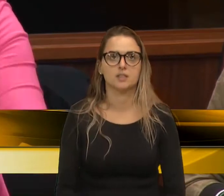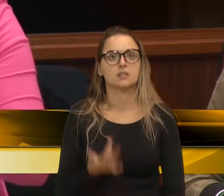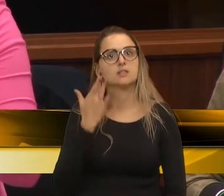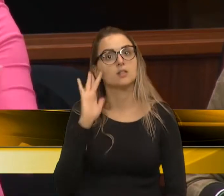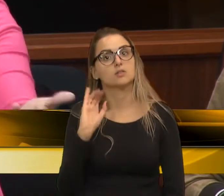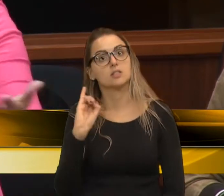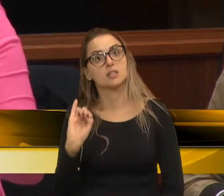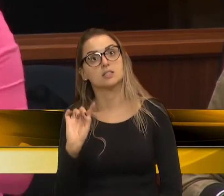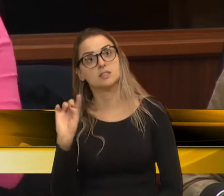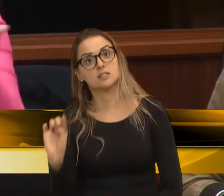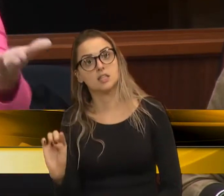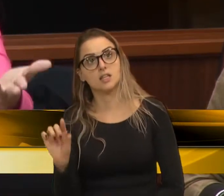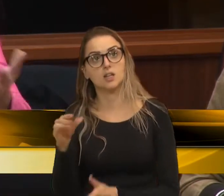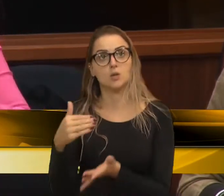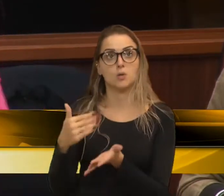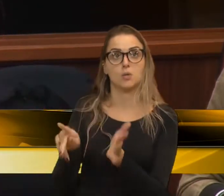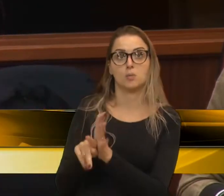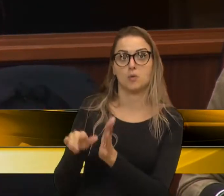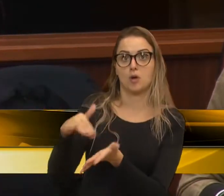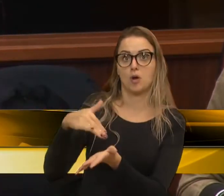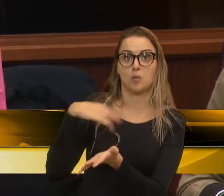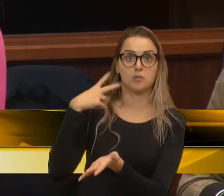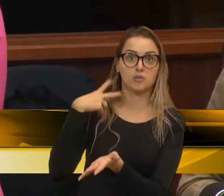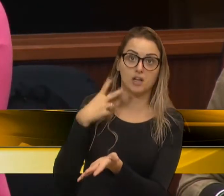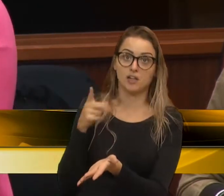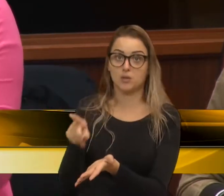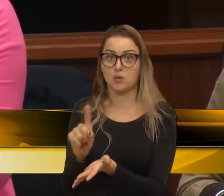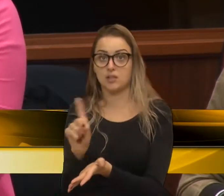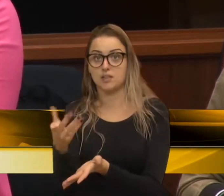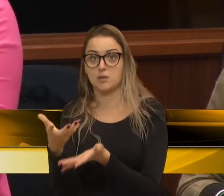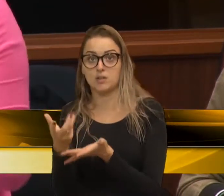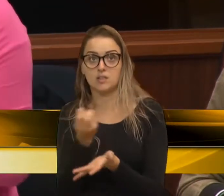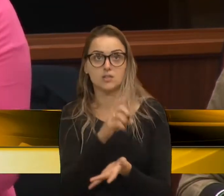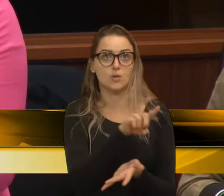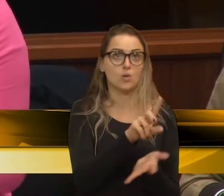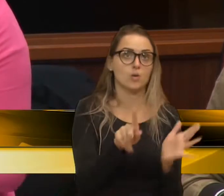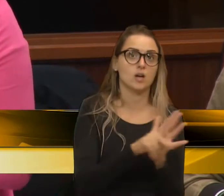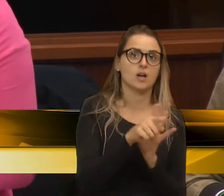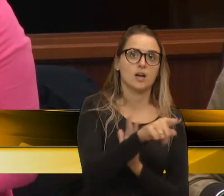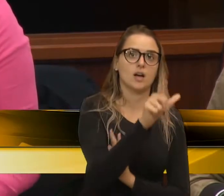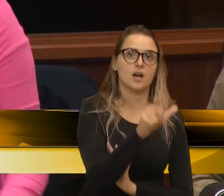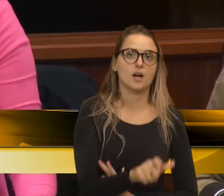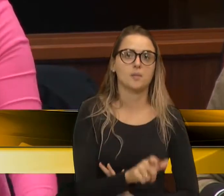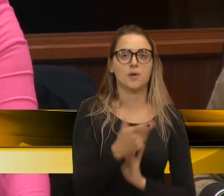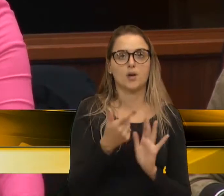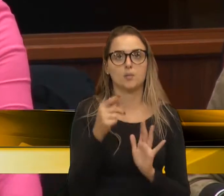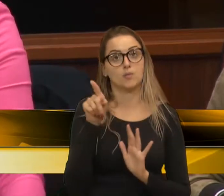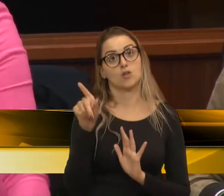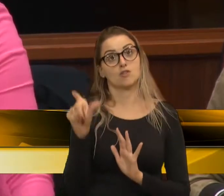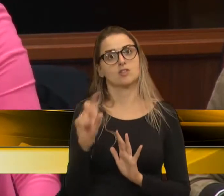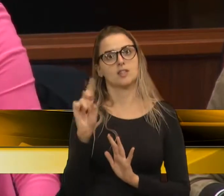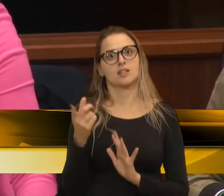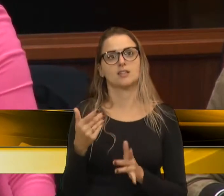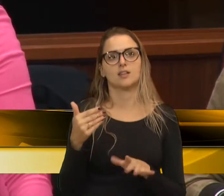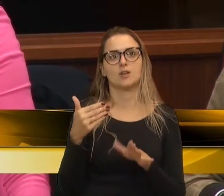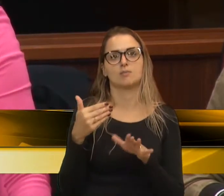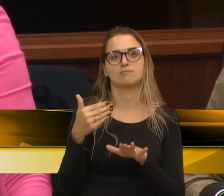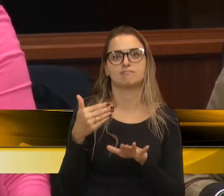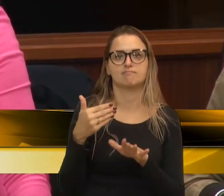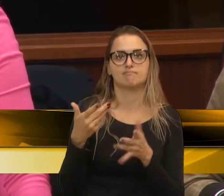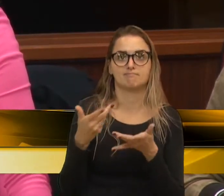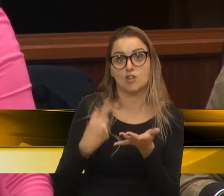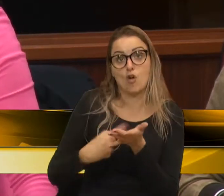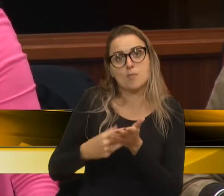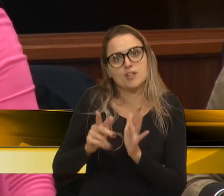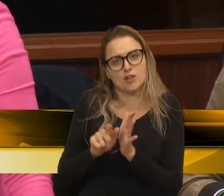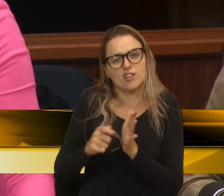foi pelo vereador ou foi pelo senhor a confusão na agenda. Mas a gente estava aguardando. Então, por